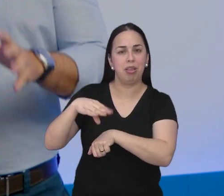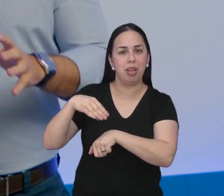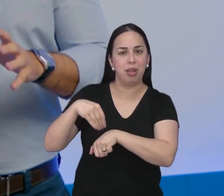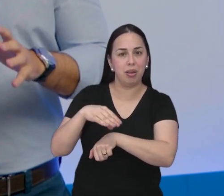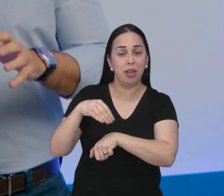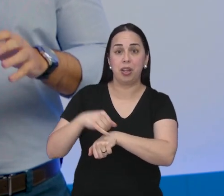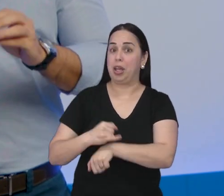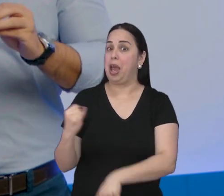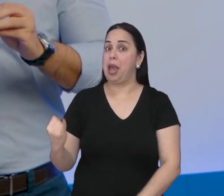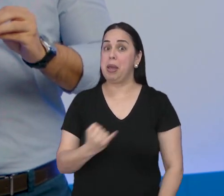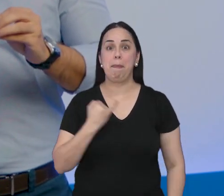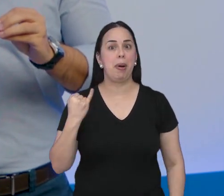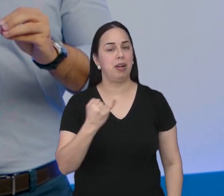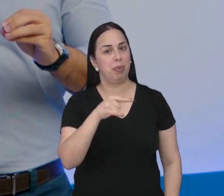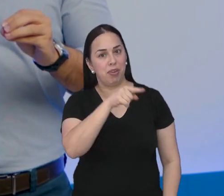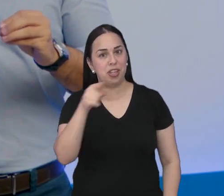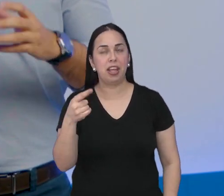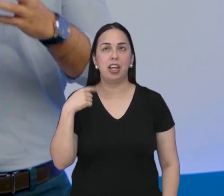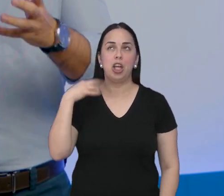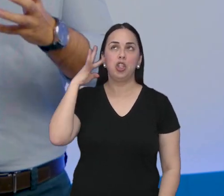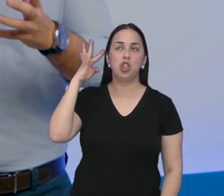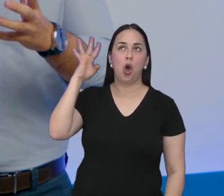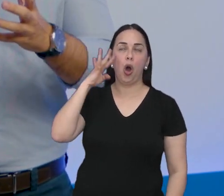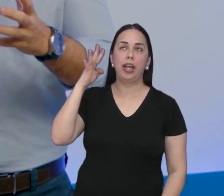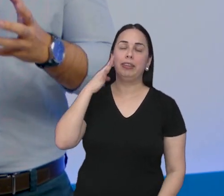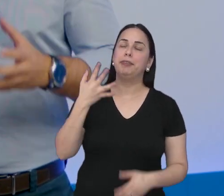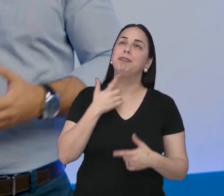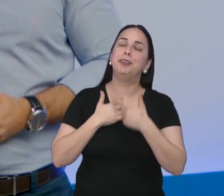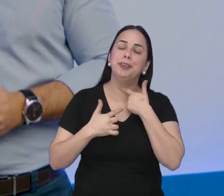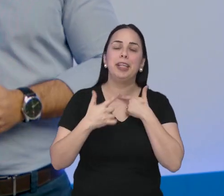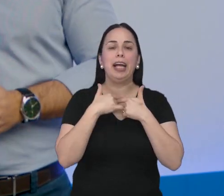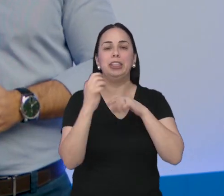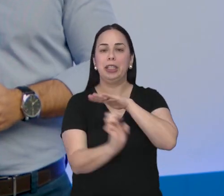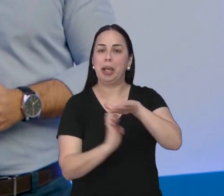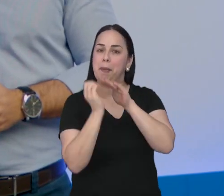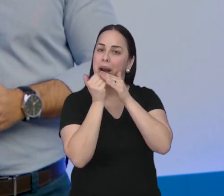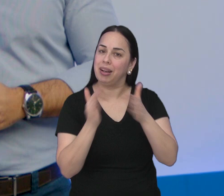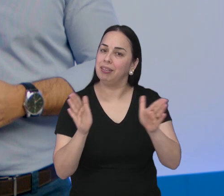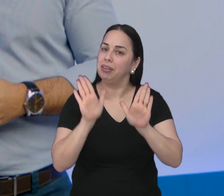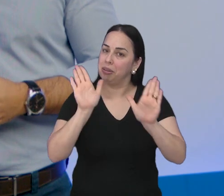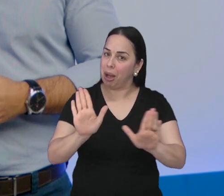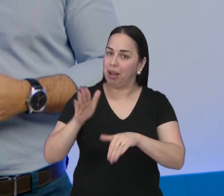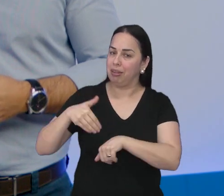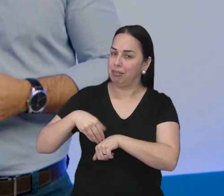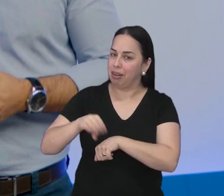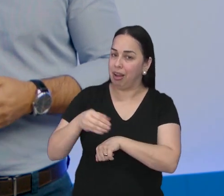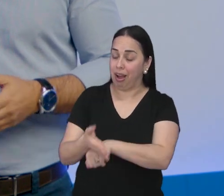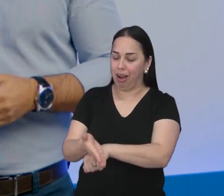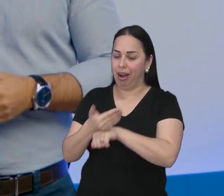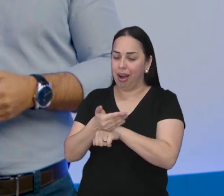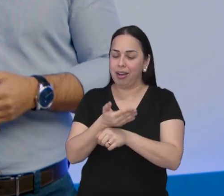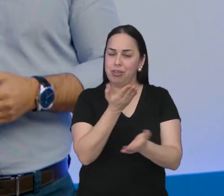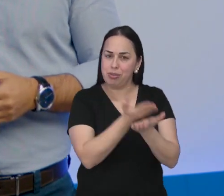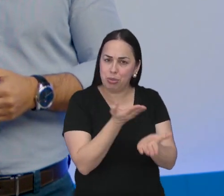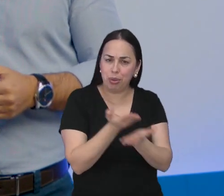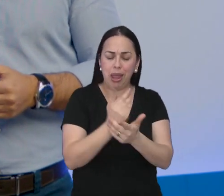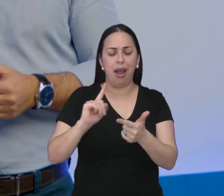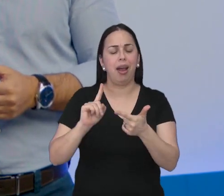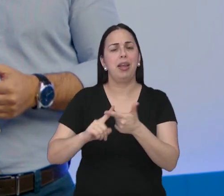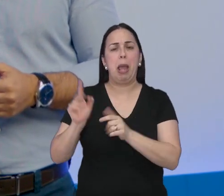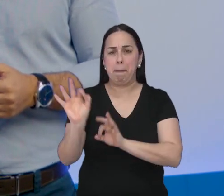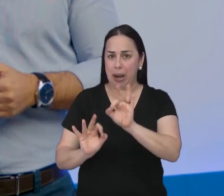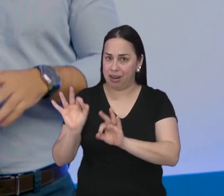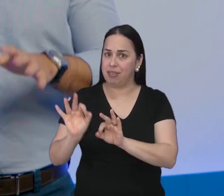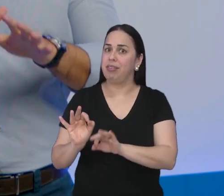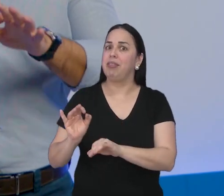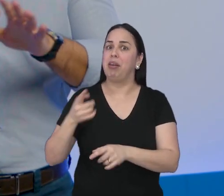apresenta dicas e cuidados fundamentais para você que sonha em abrir uma empresa. E já adianto o recado, viu? Planejamento e estudo